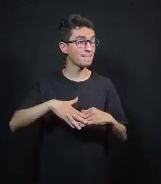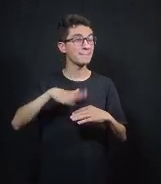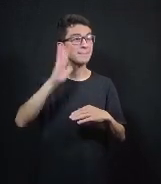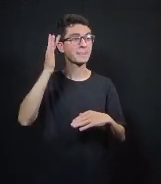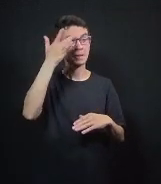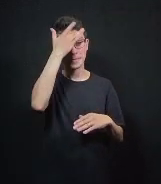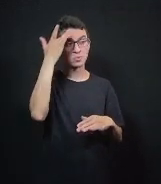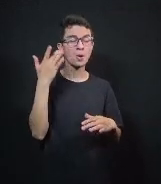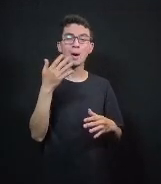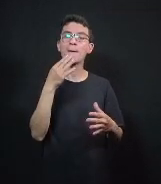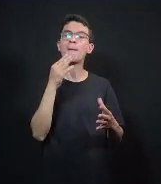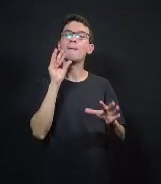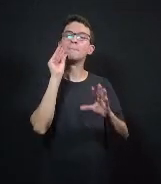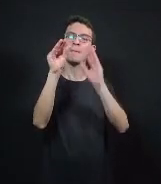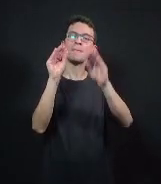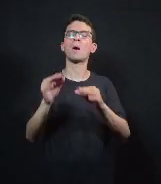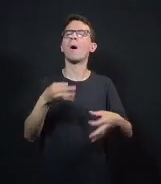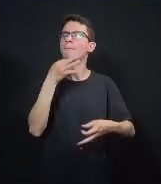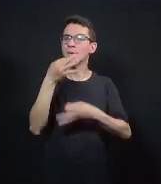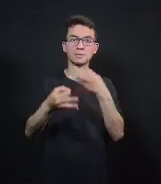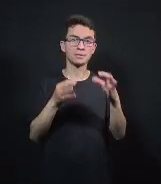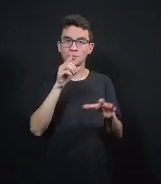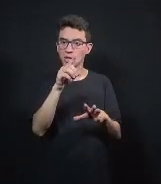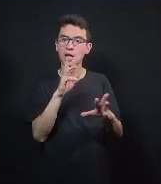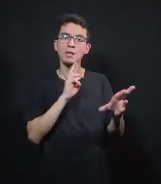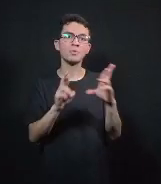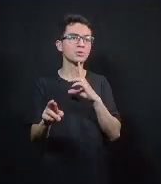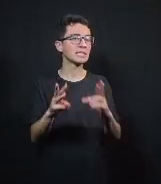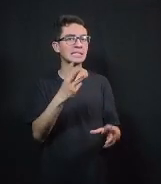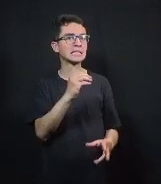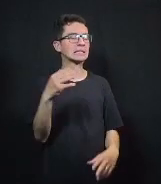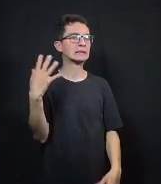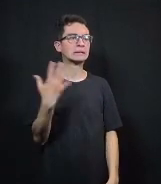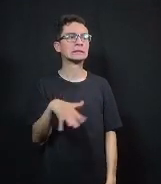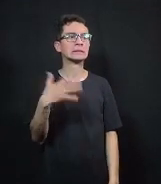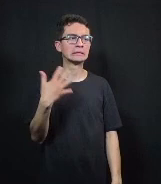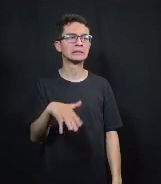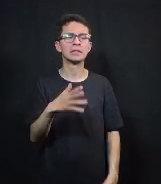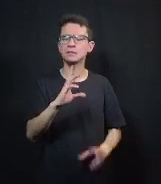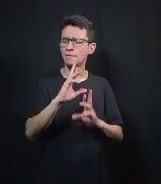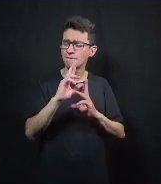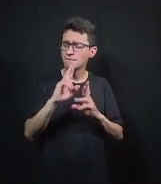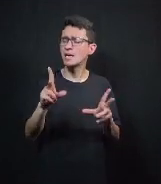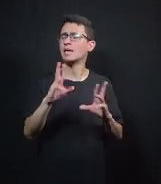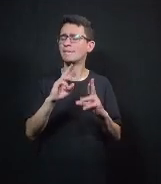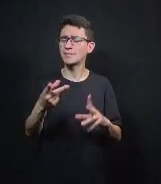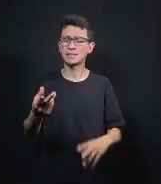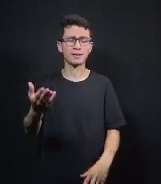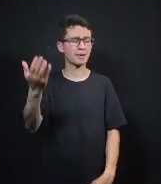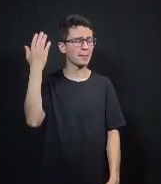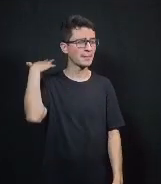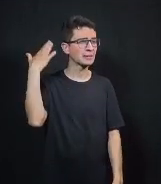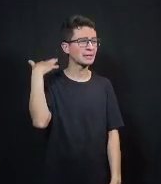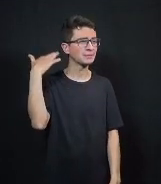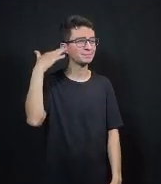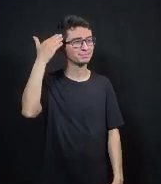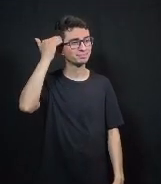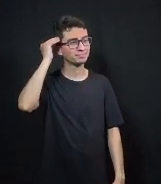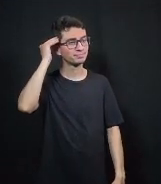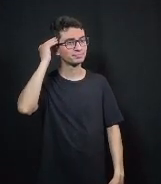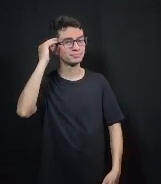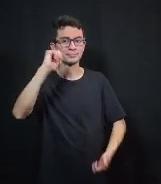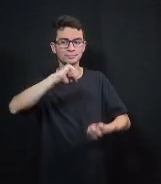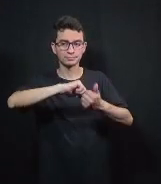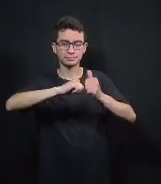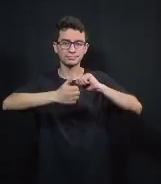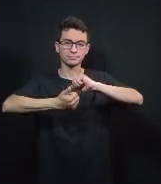pessoas falando com você, e você posta e fala com 300, né? É um formato diferente. Esse formato, ele molda a natureza do